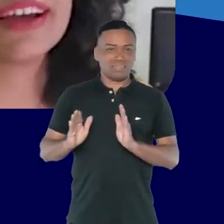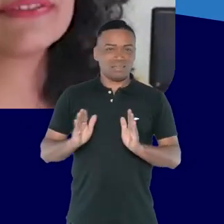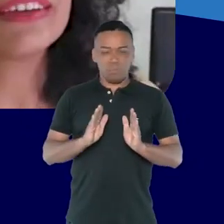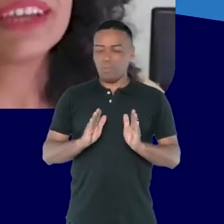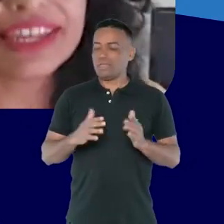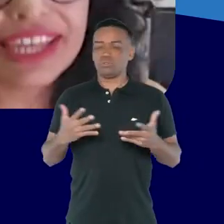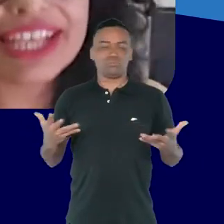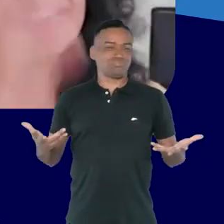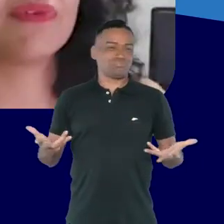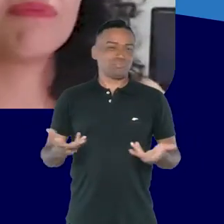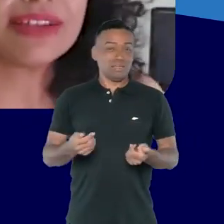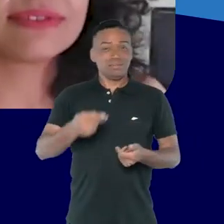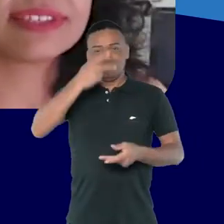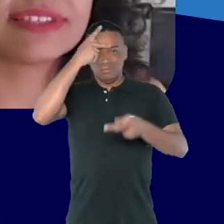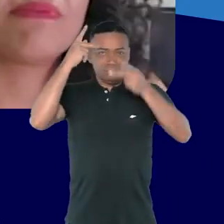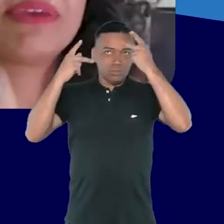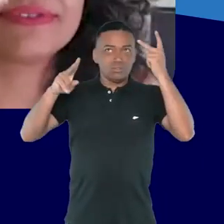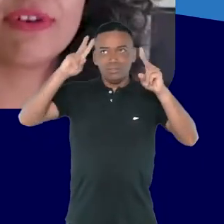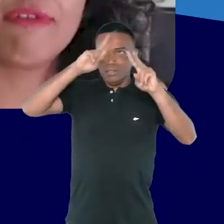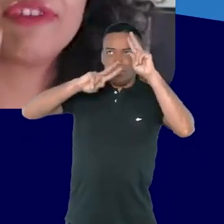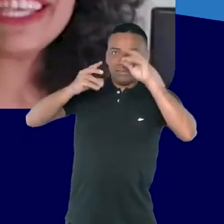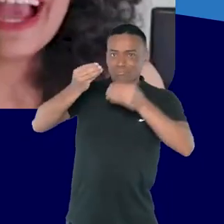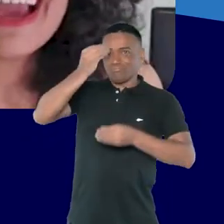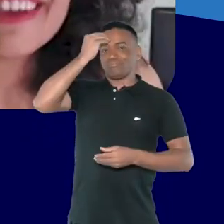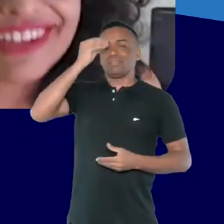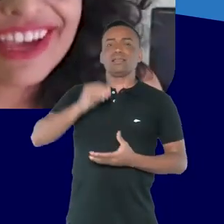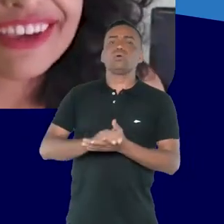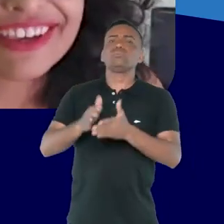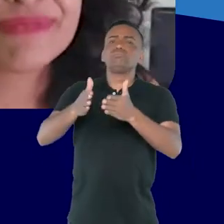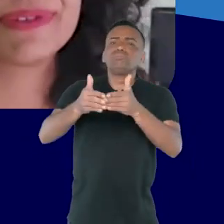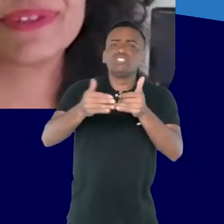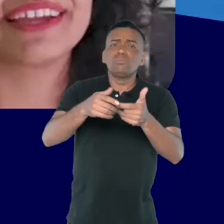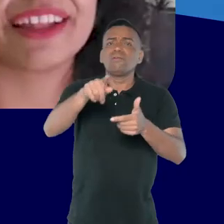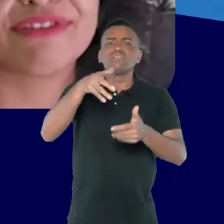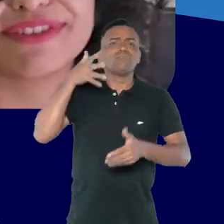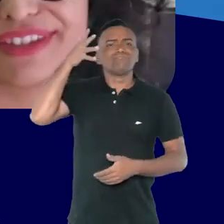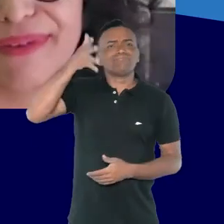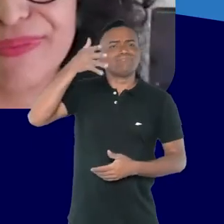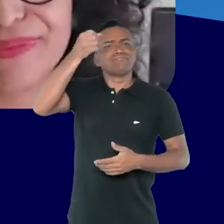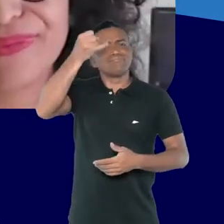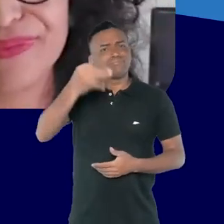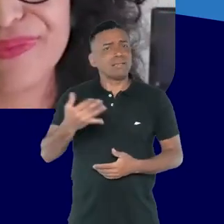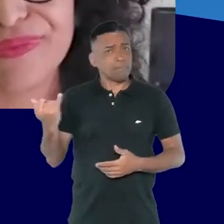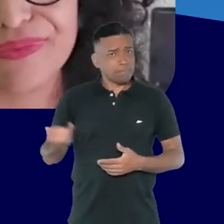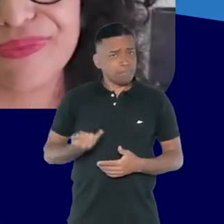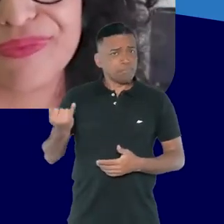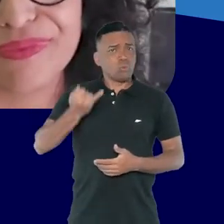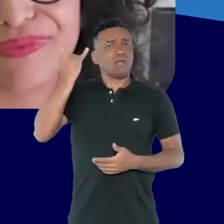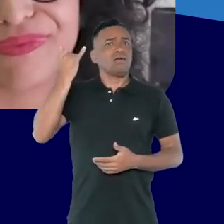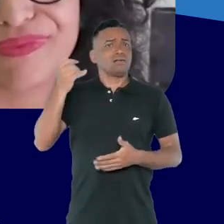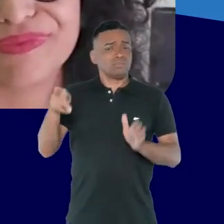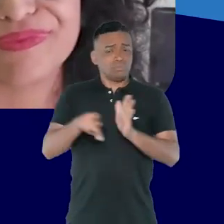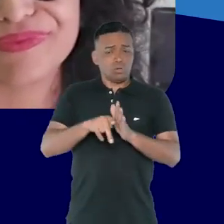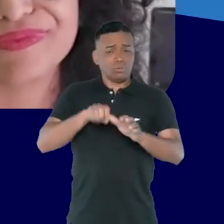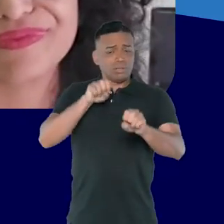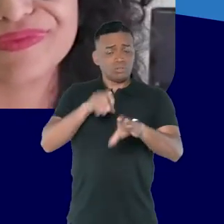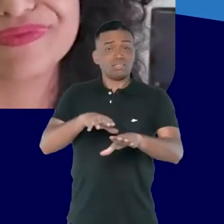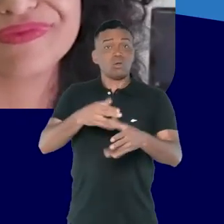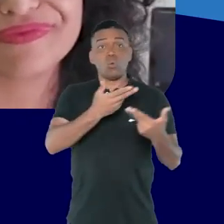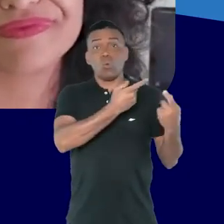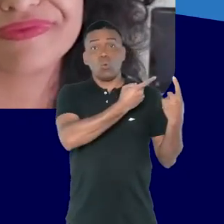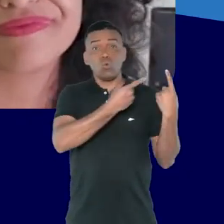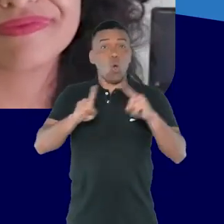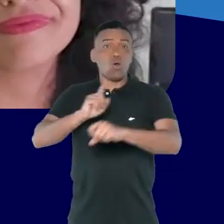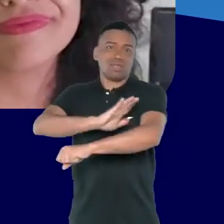é valorizado nesses momentos, que são momentos oficiais, né? Que as pessoas tendem a valorizar. E é isso, eu quero te pedir até para falar a respeito